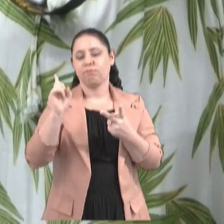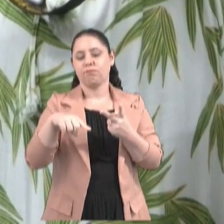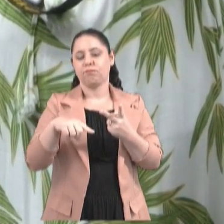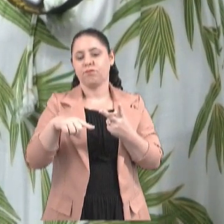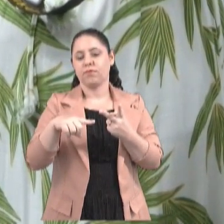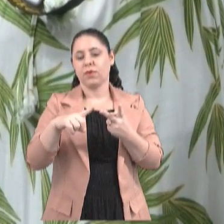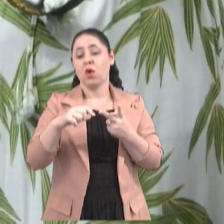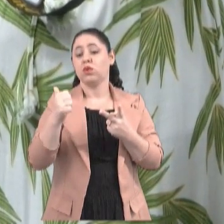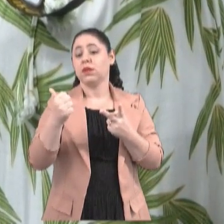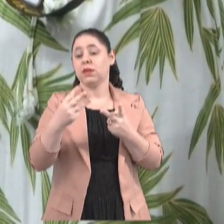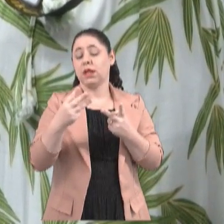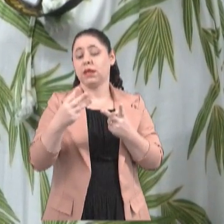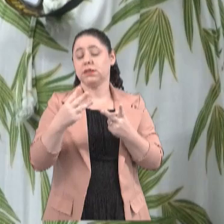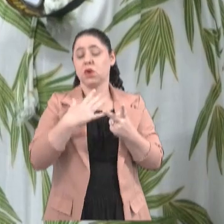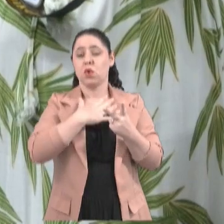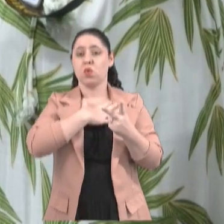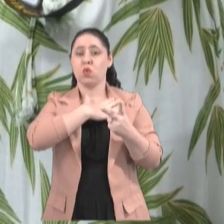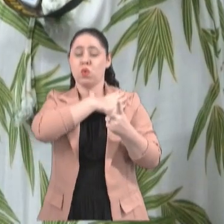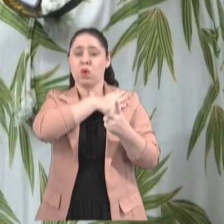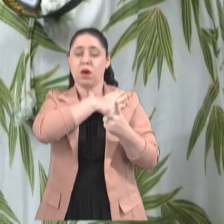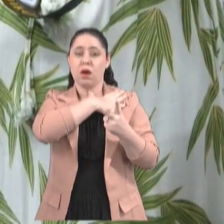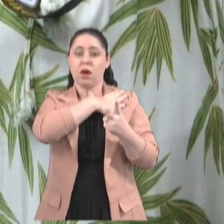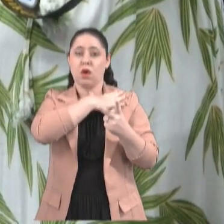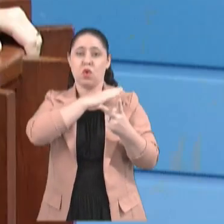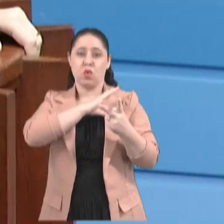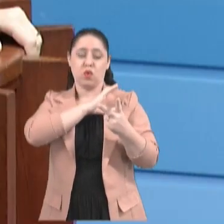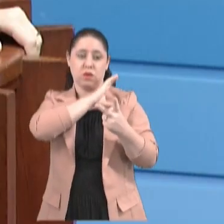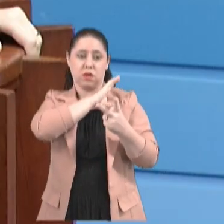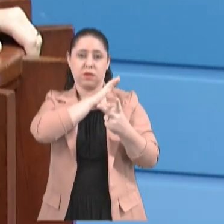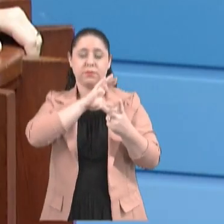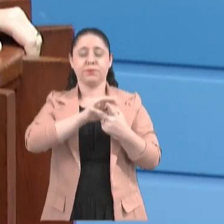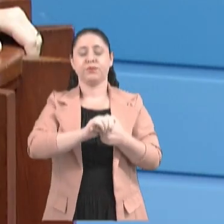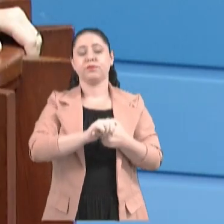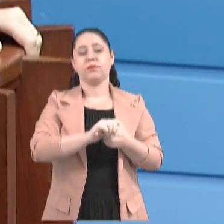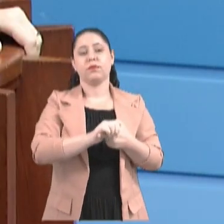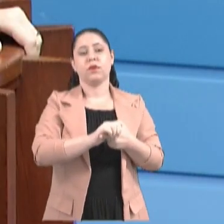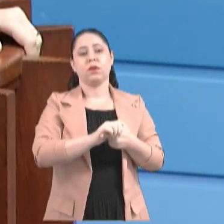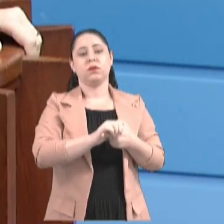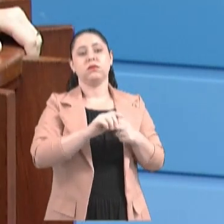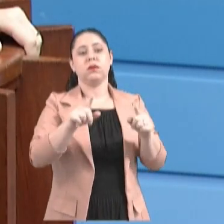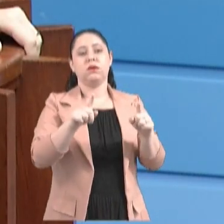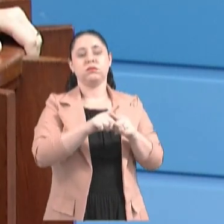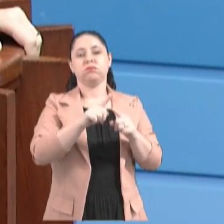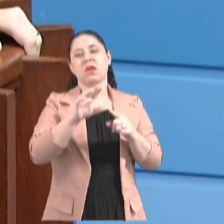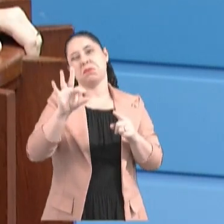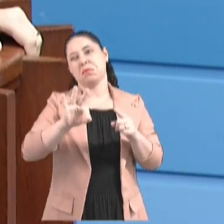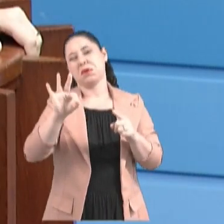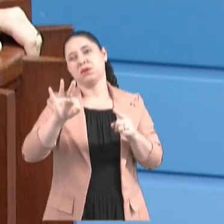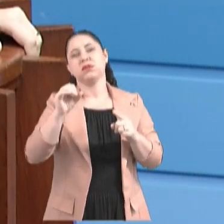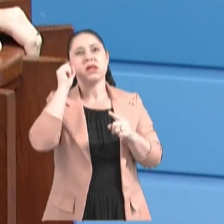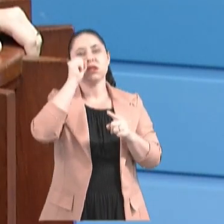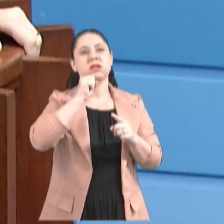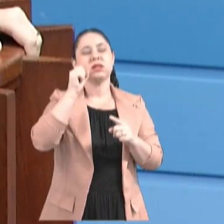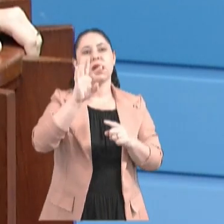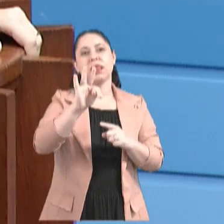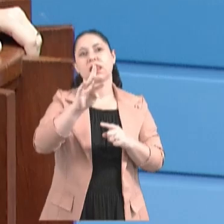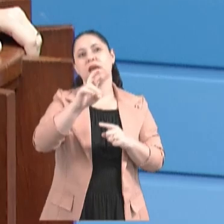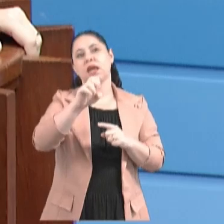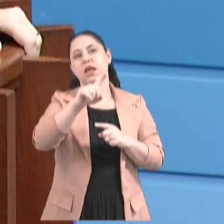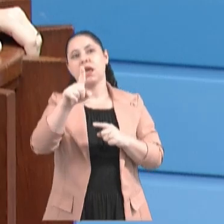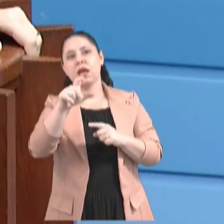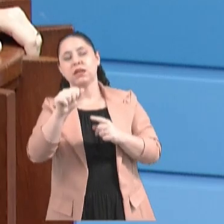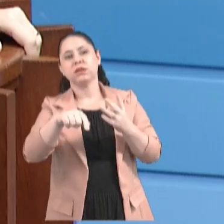para 13% para o capitão Contar, mais um percentual para a senadora Tereza